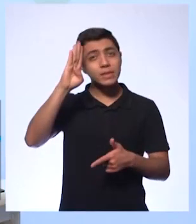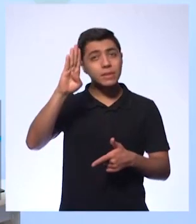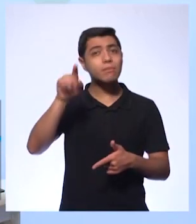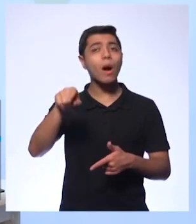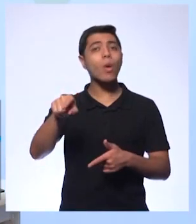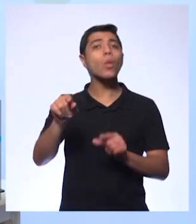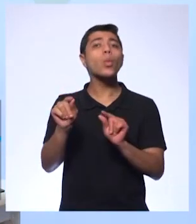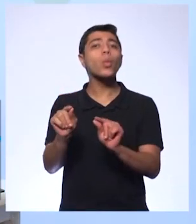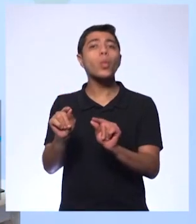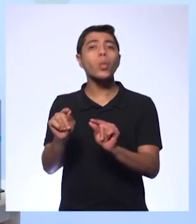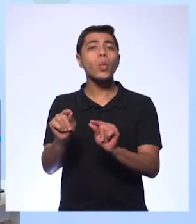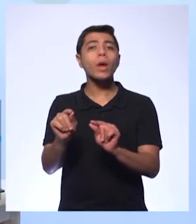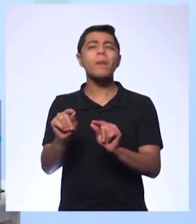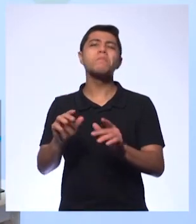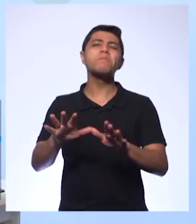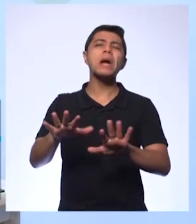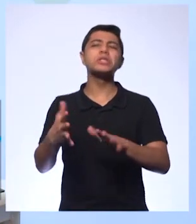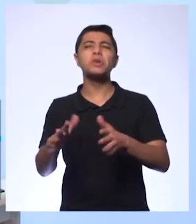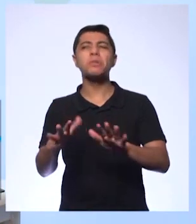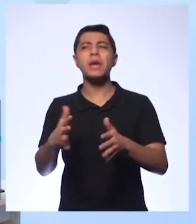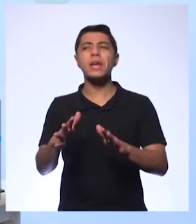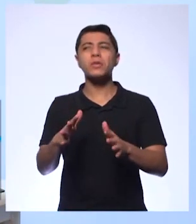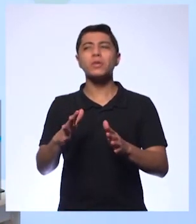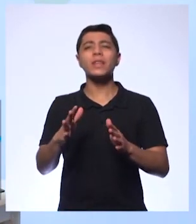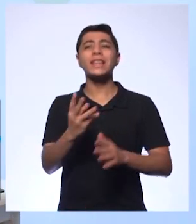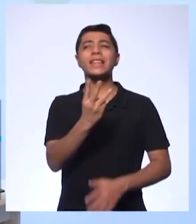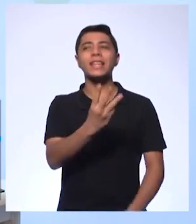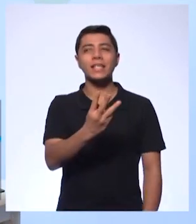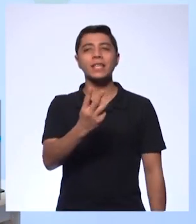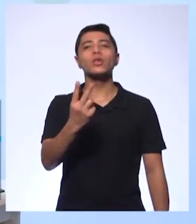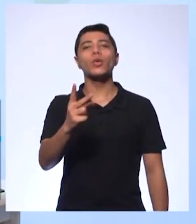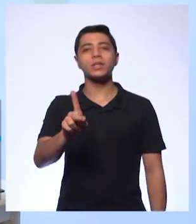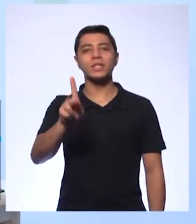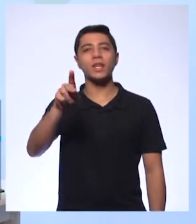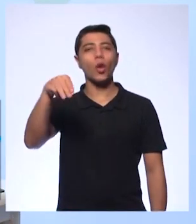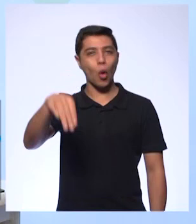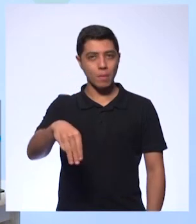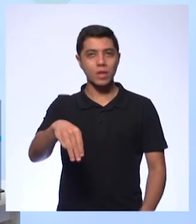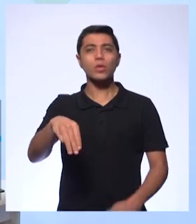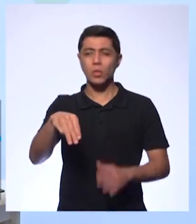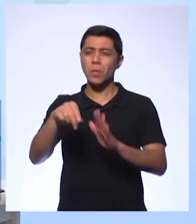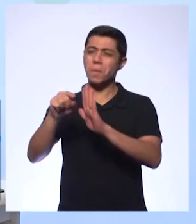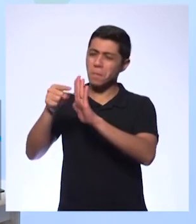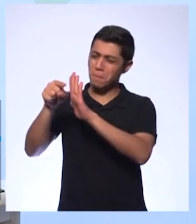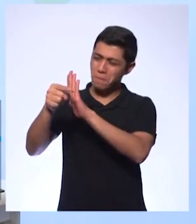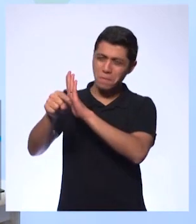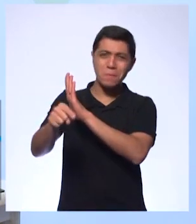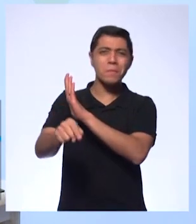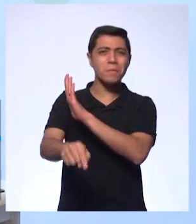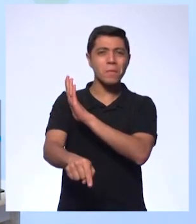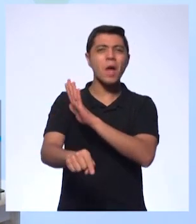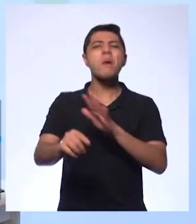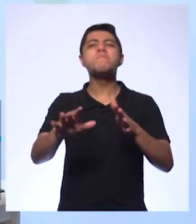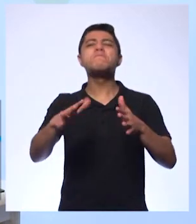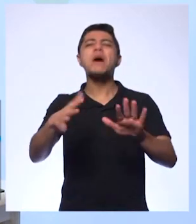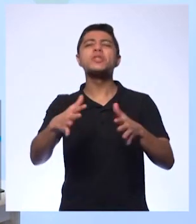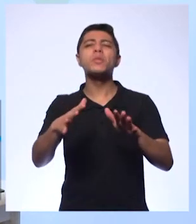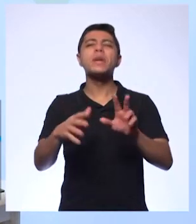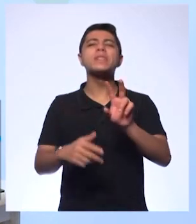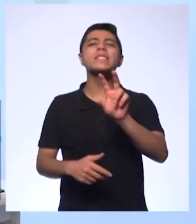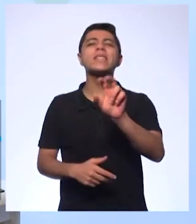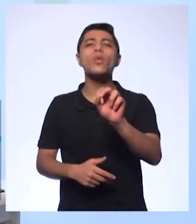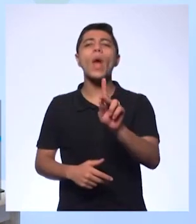o hipocentro aconteceu mais ou menos somente 32 quilômetros de profundidade, a mais ou menos 50 quilômetros